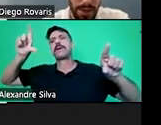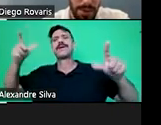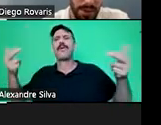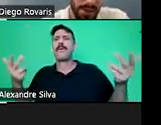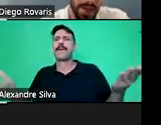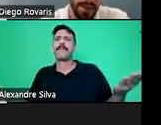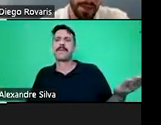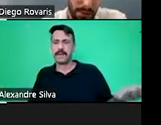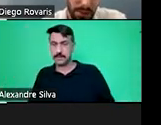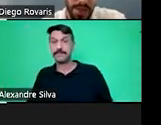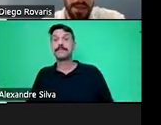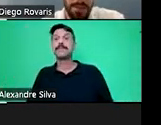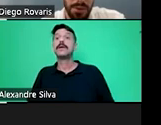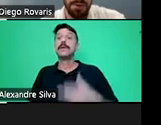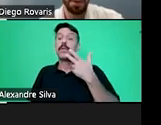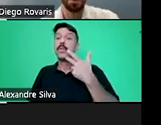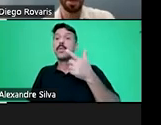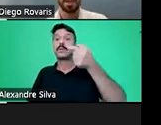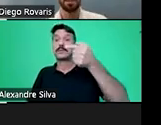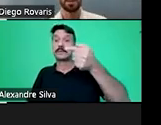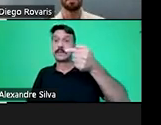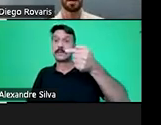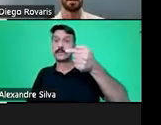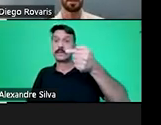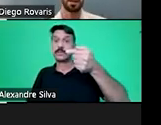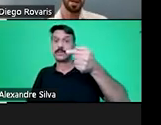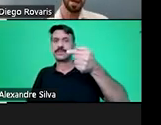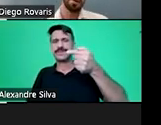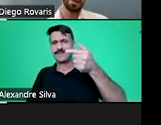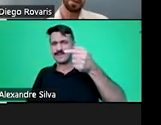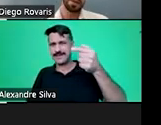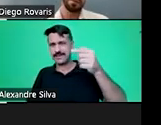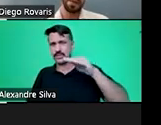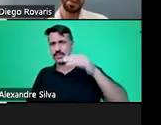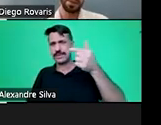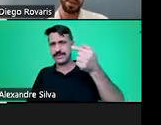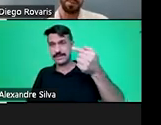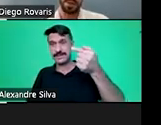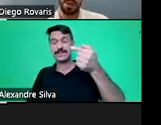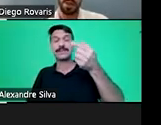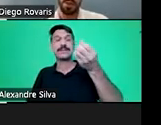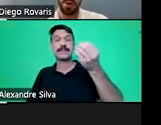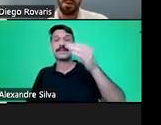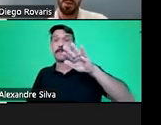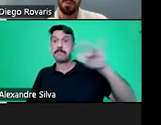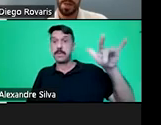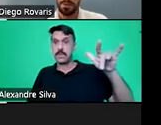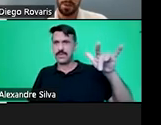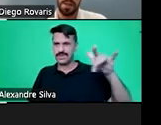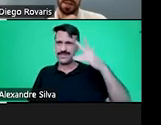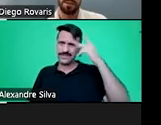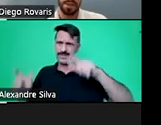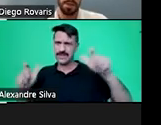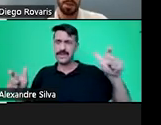dados de uma amostra base de 760 mil indivíduos. O que é essa amostra base? É a amostra que vai dizer para a gente qual